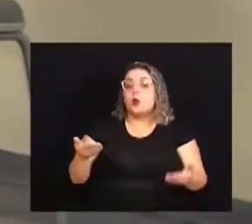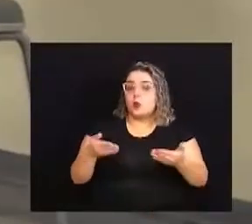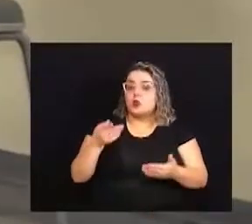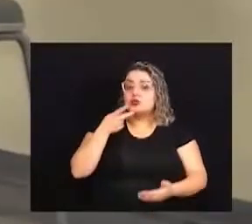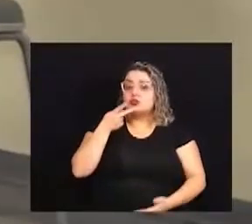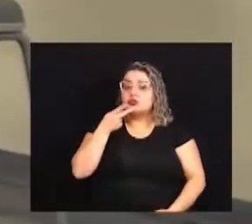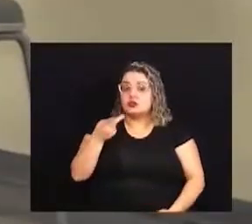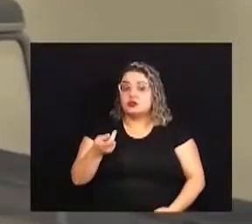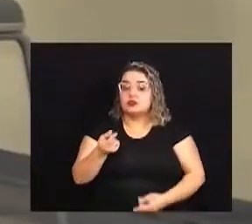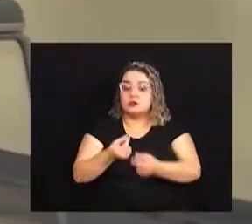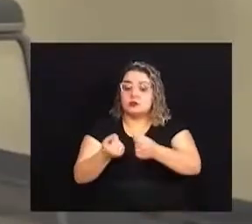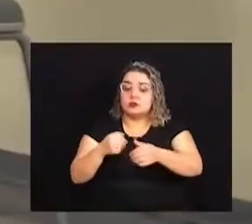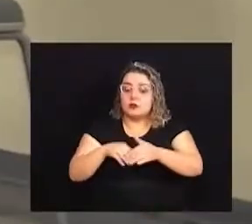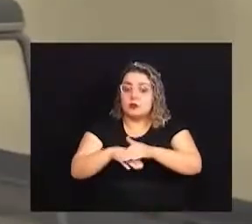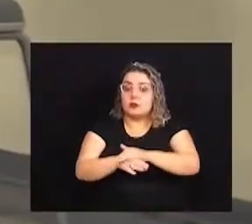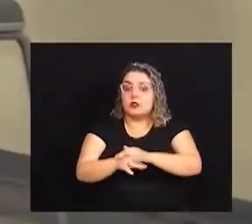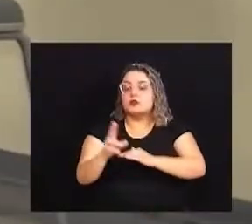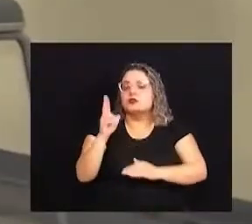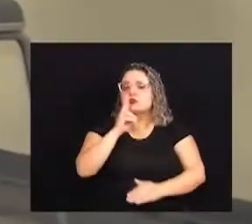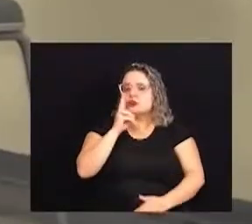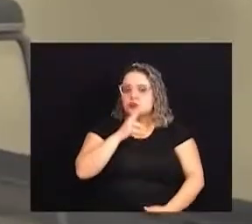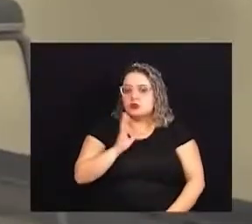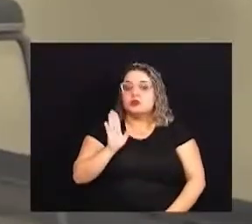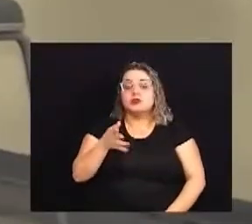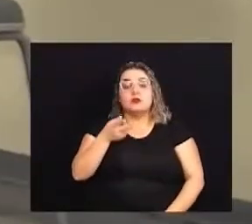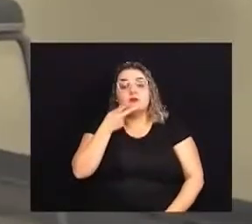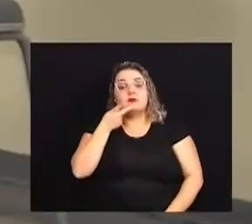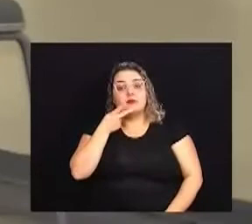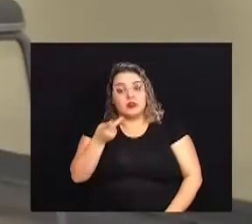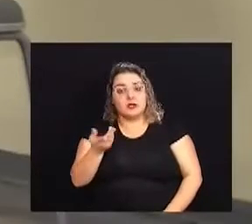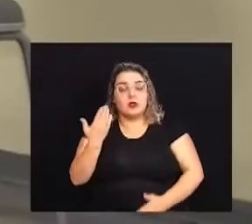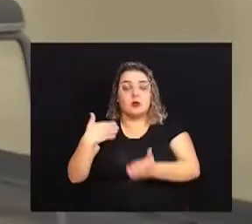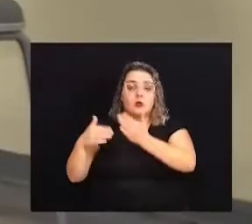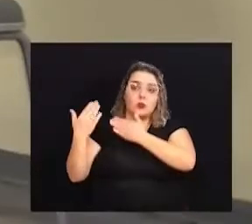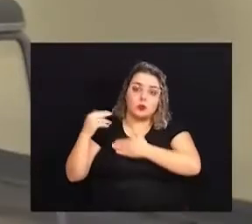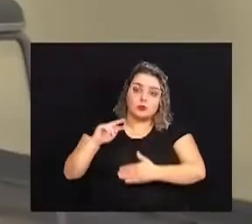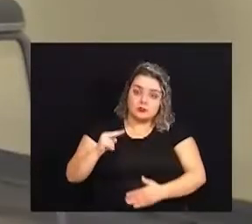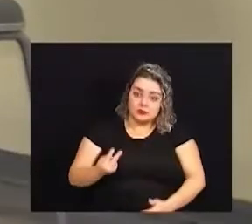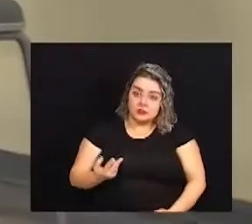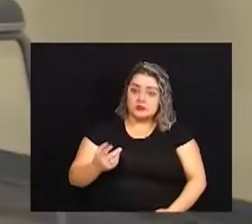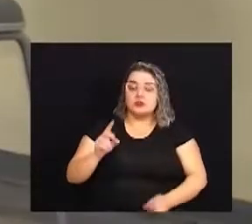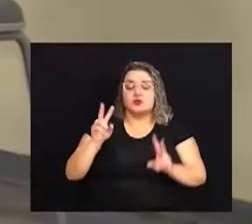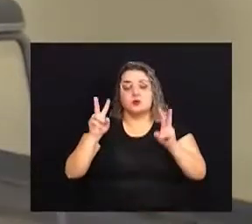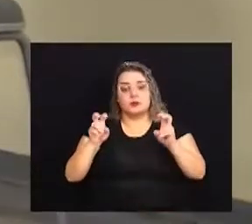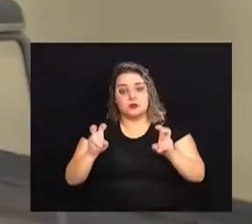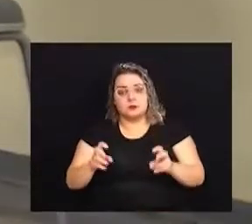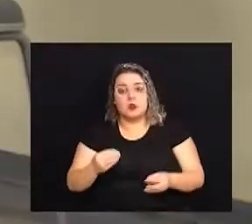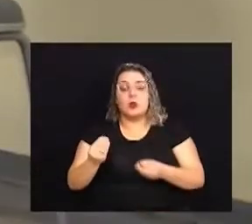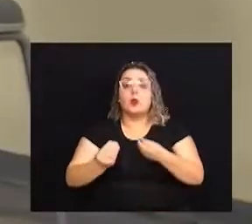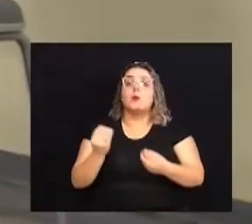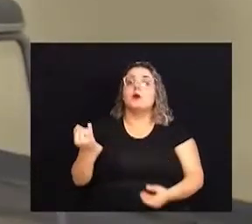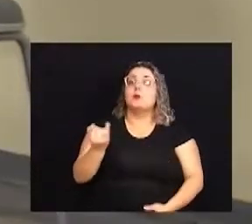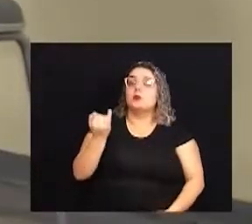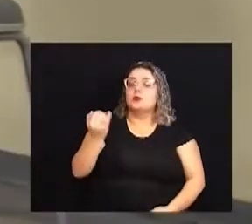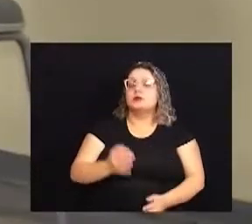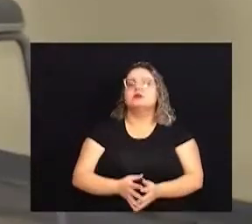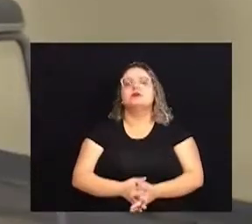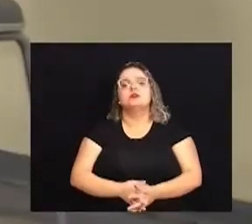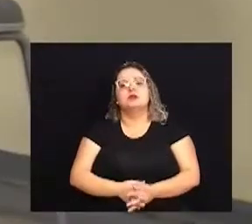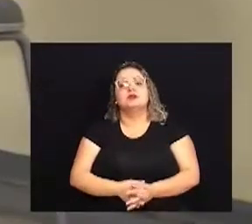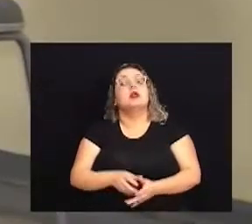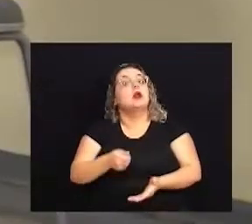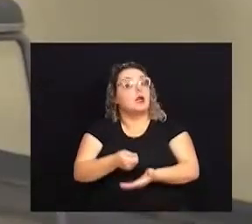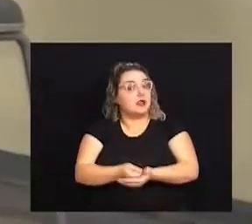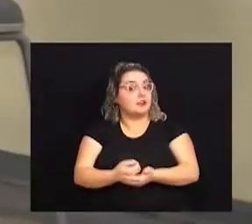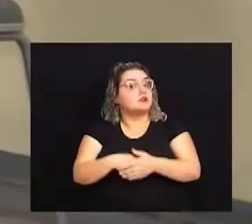a gente vai falar sobre reserva de emergência. Eu já comentei com vocês outras vezes sobre esse assunto, como é importante a